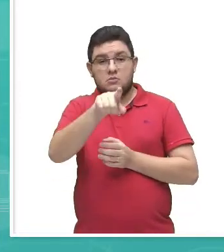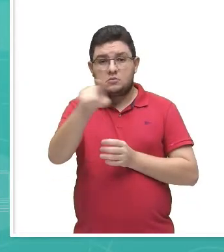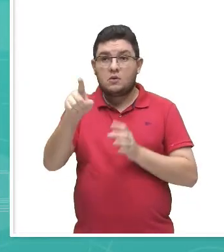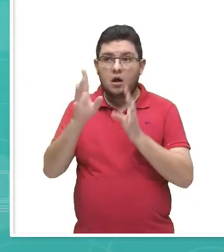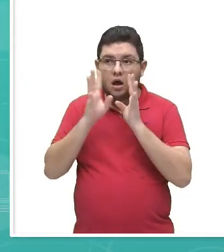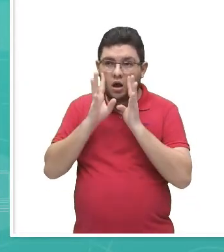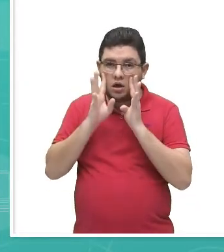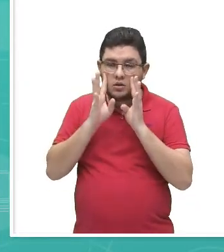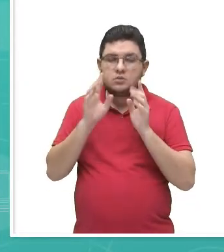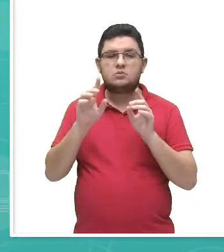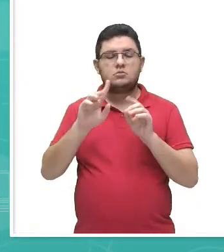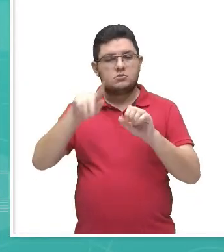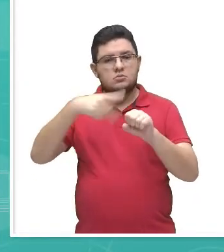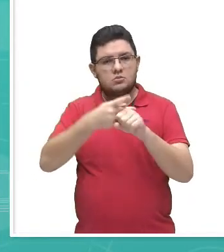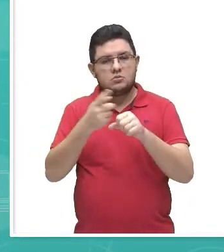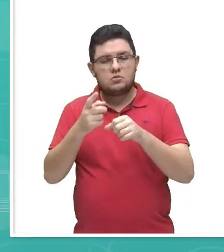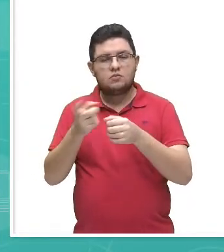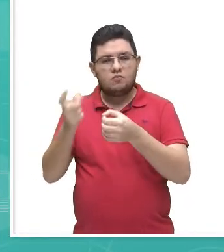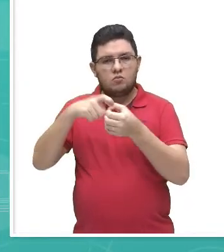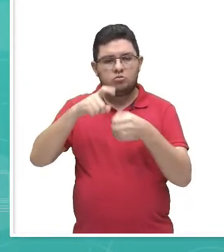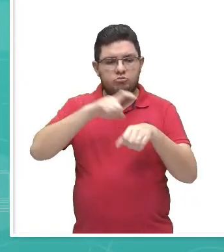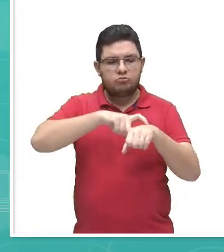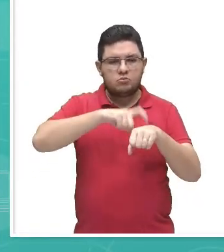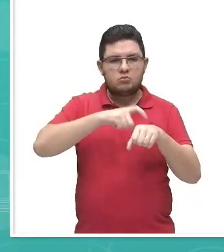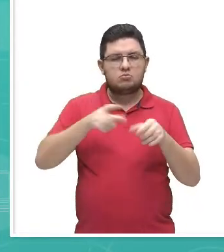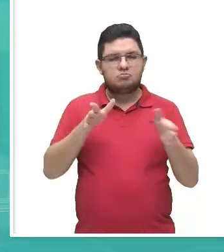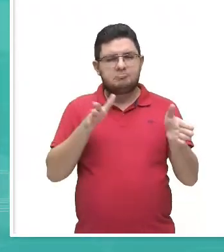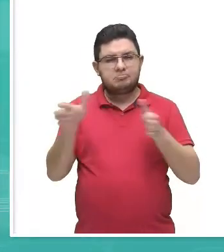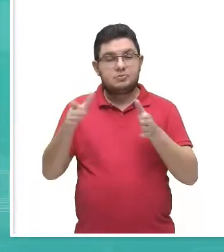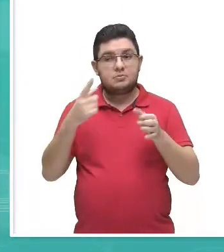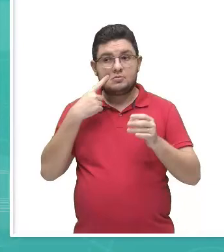atenção e já já nós voltamos aí para a correção dessa questão.